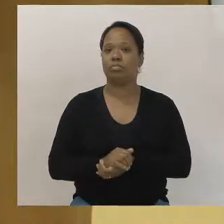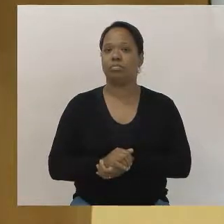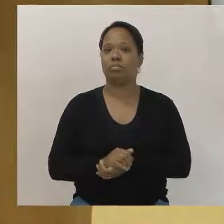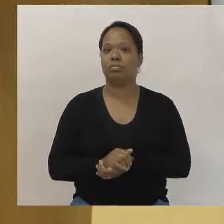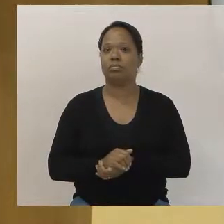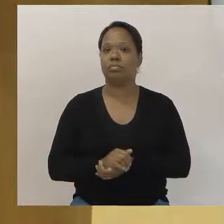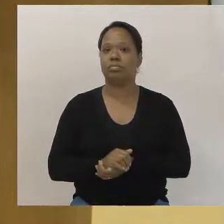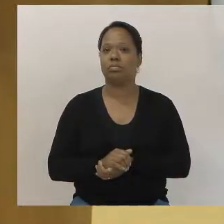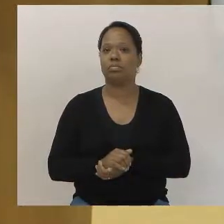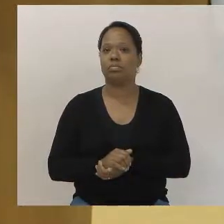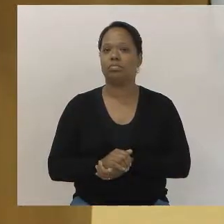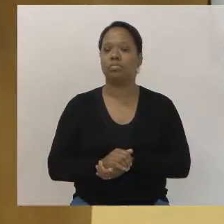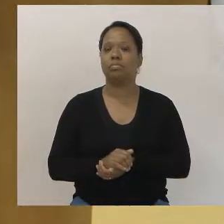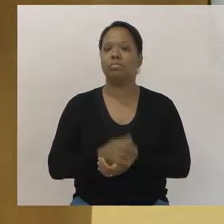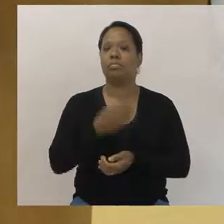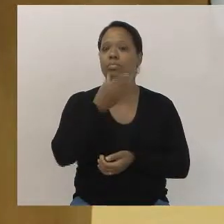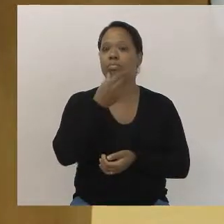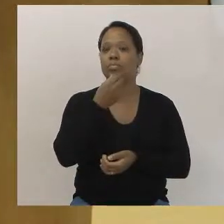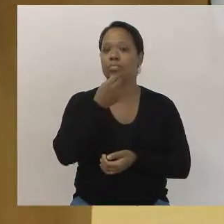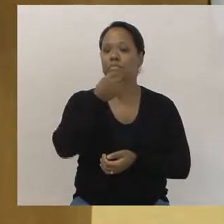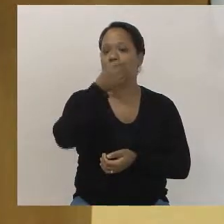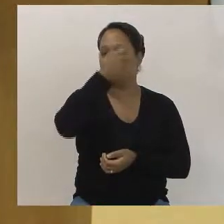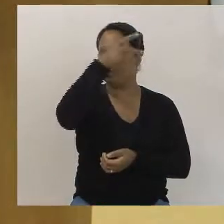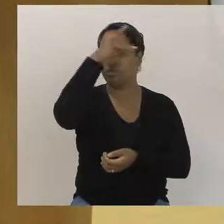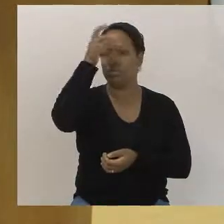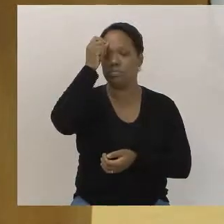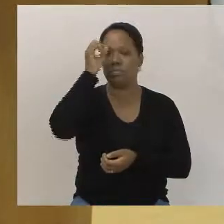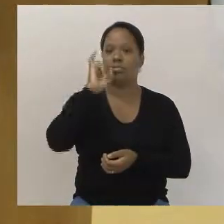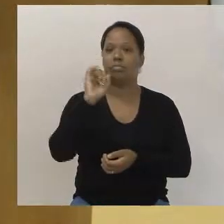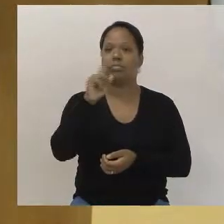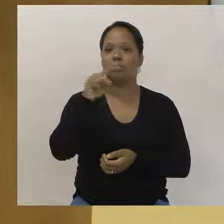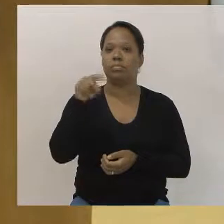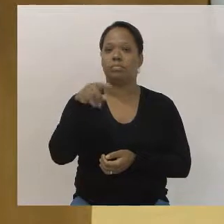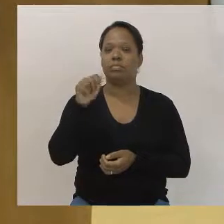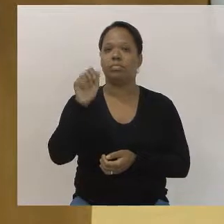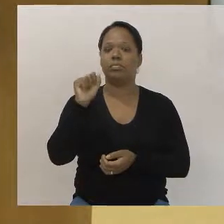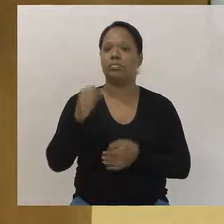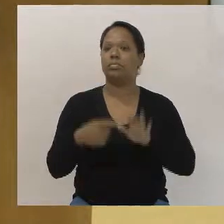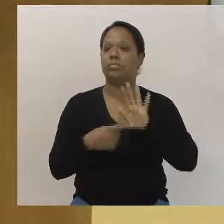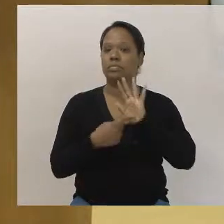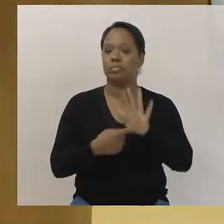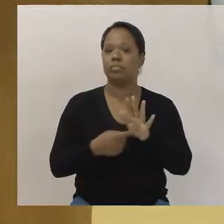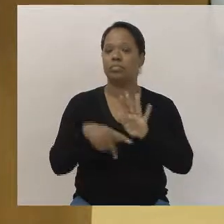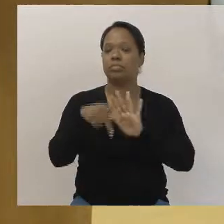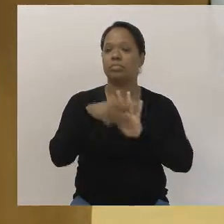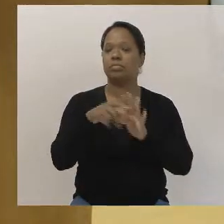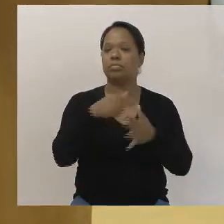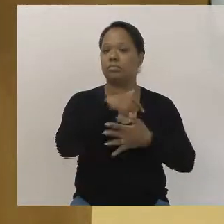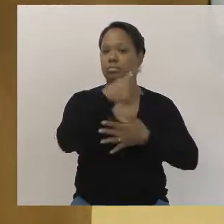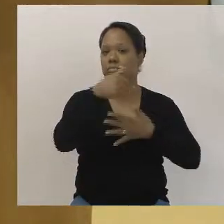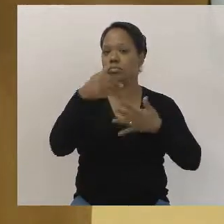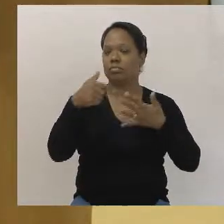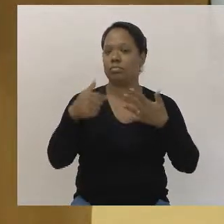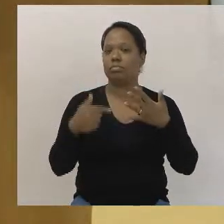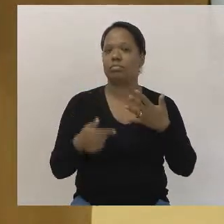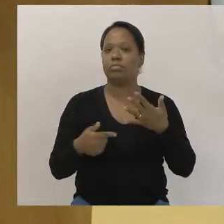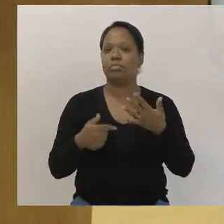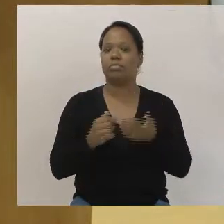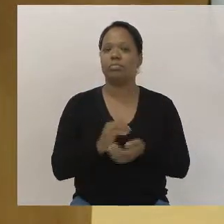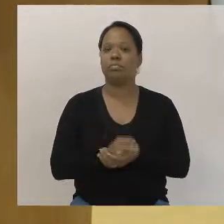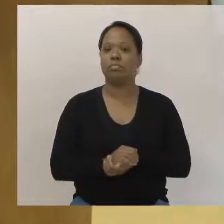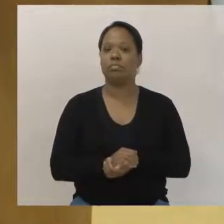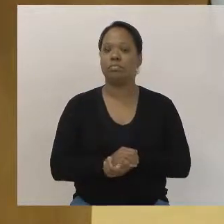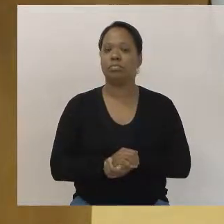é do prefeito josé de santana apresentar vários projetos de que